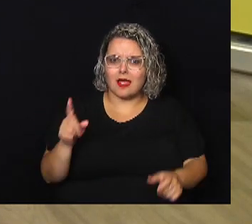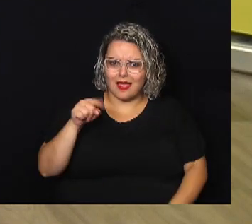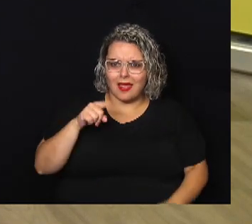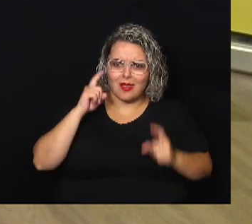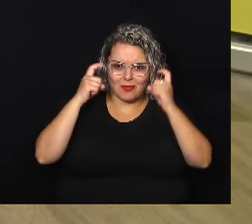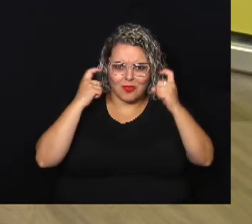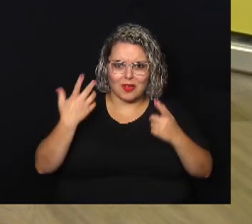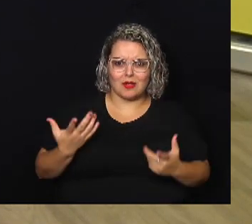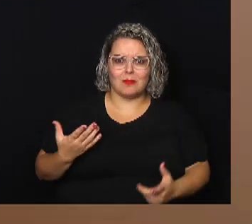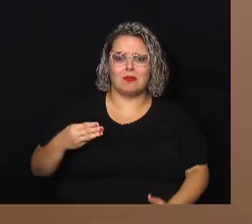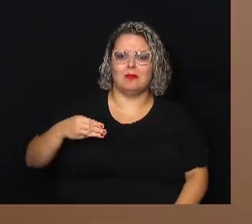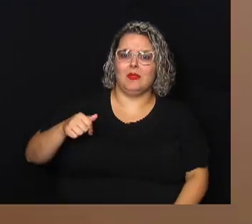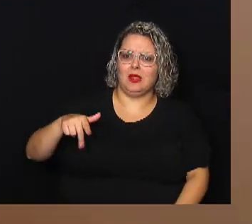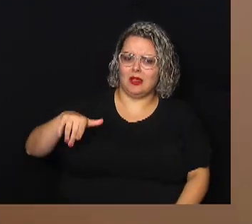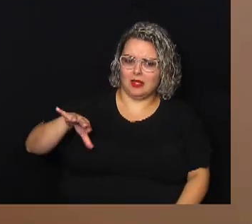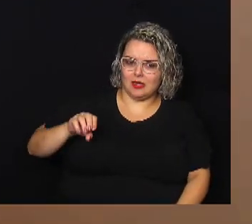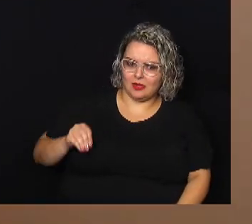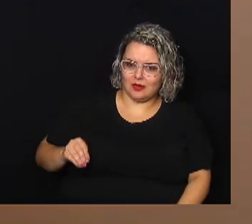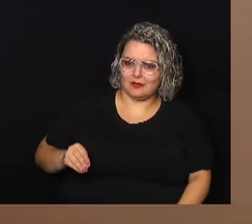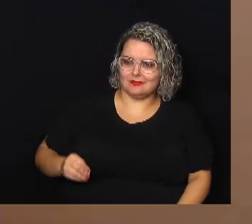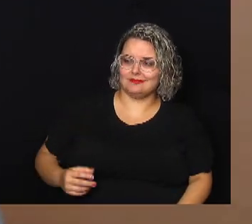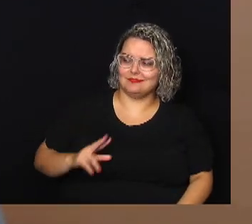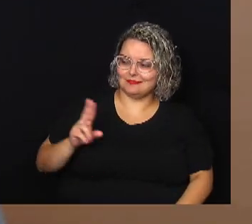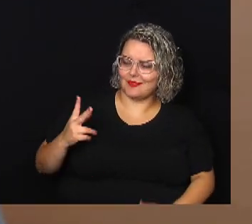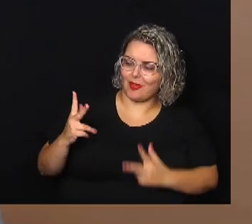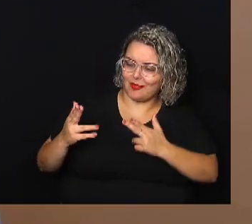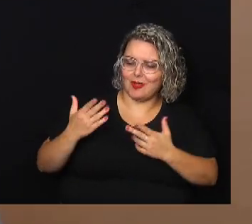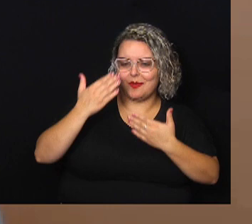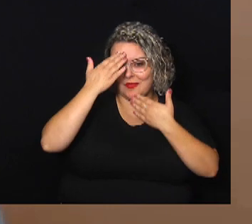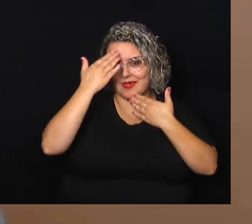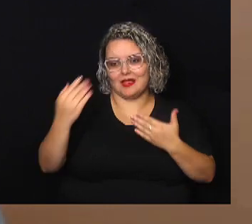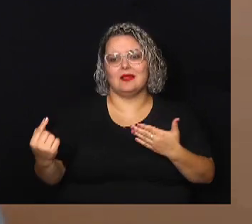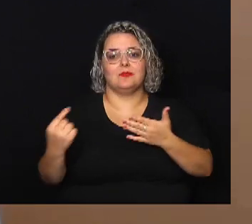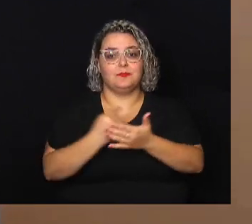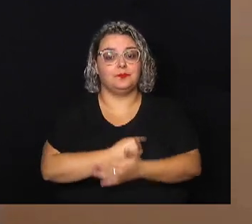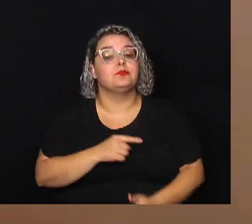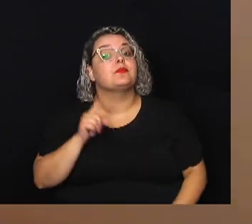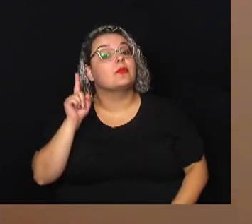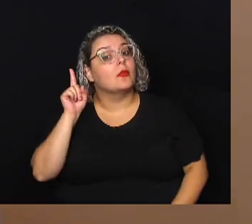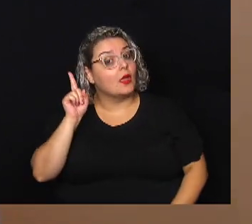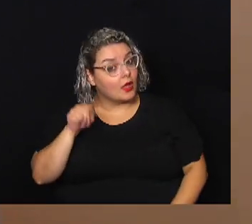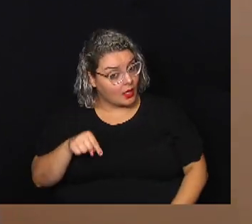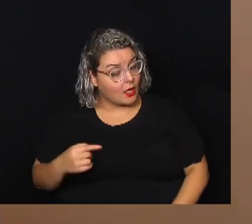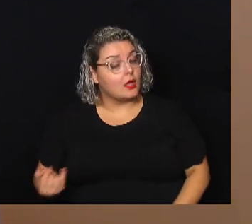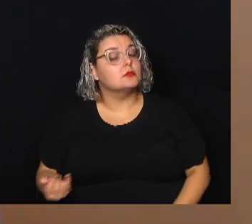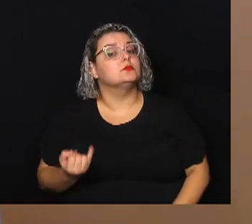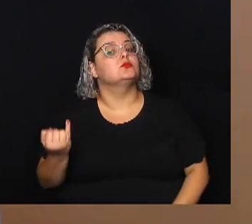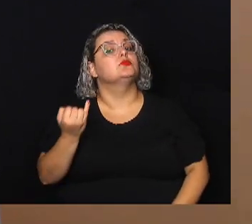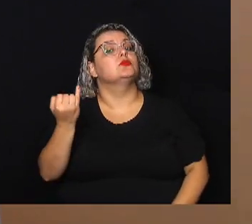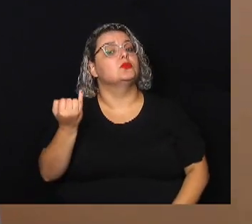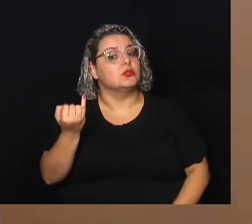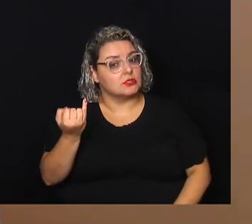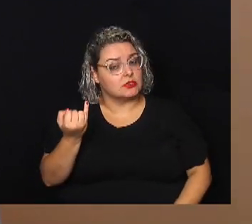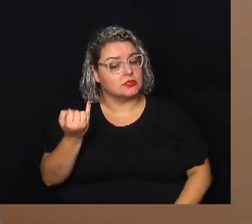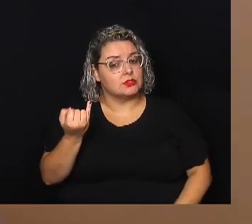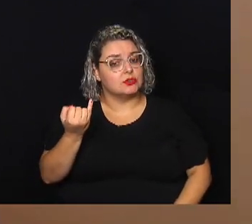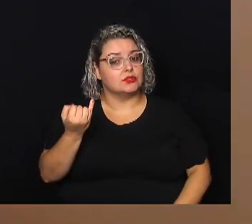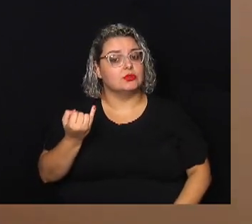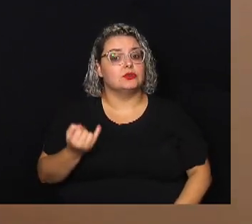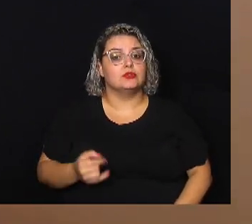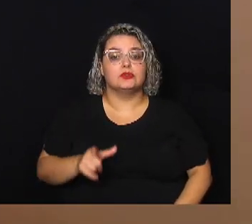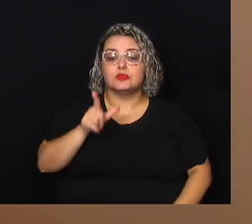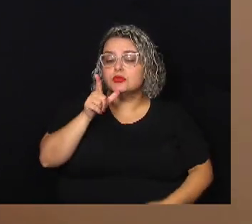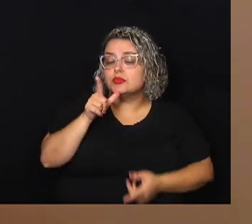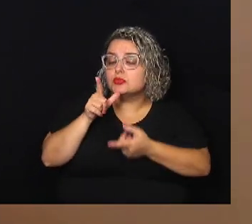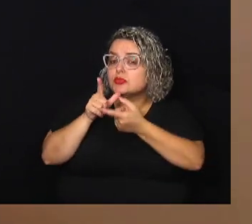Marcos, meu xará, muito obrigado pela pergunta. É muito importante. O câncer de pênis, ele